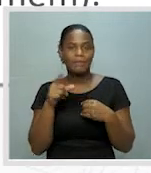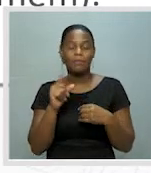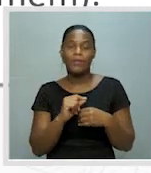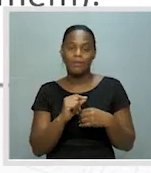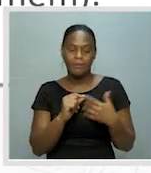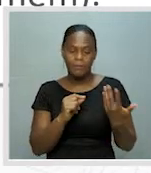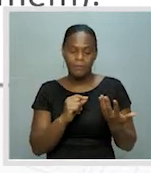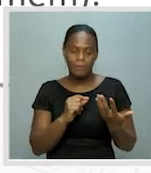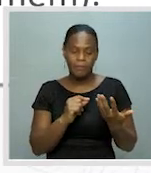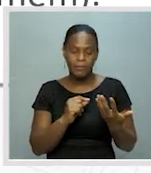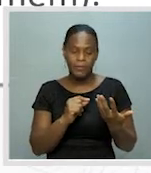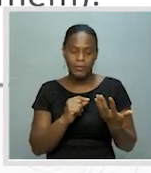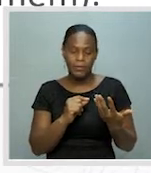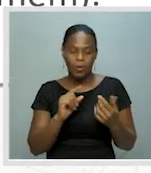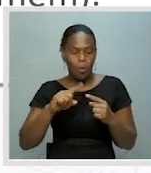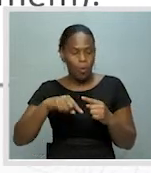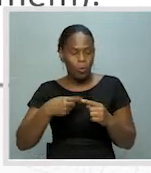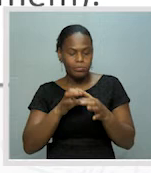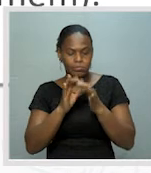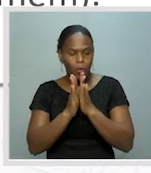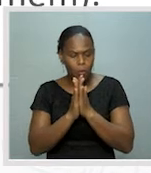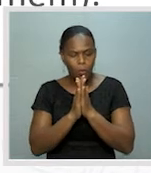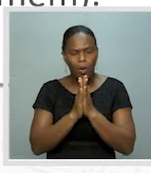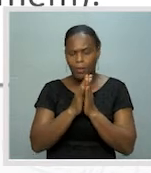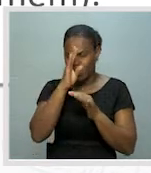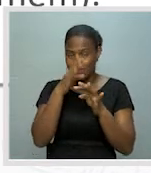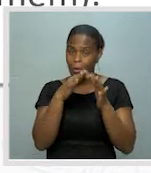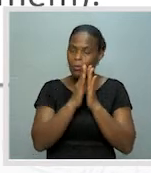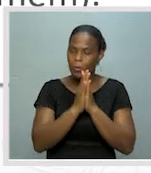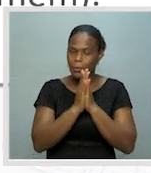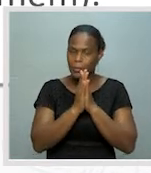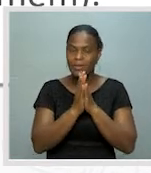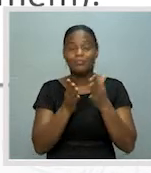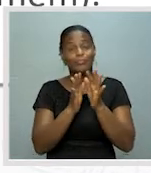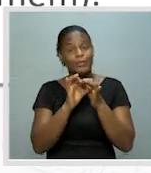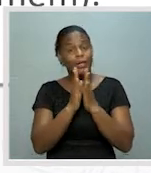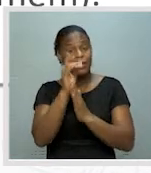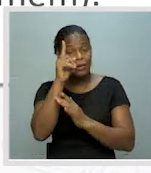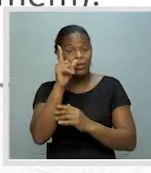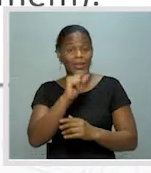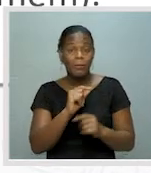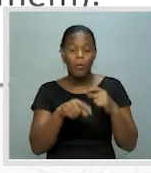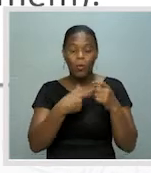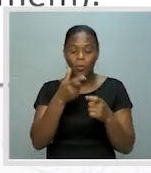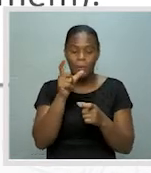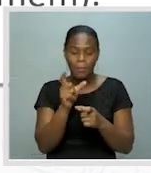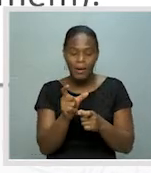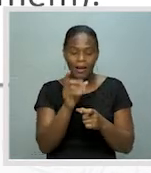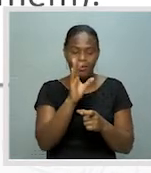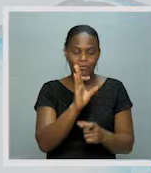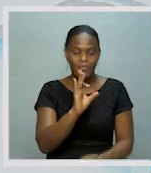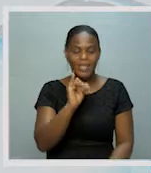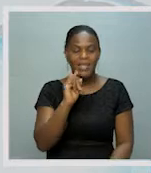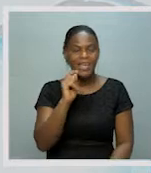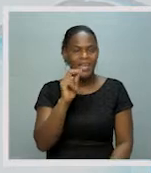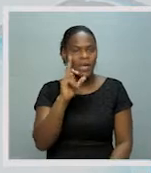a oração, o culto, rituais sagrados, não é? Além disso, a hierofania.